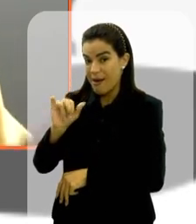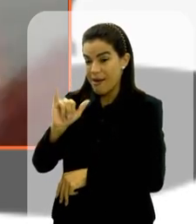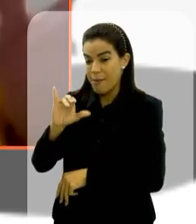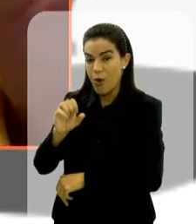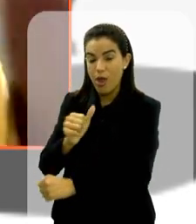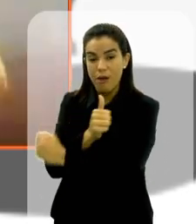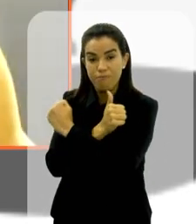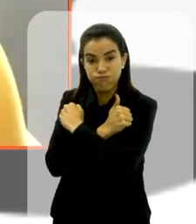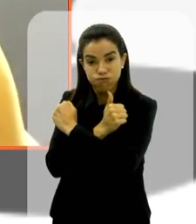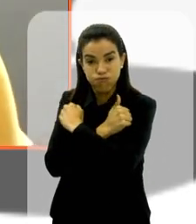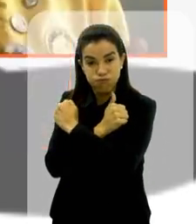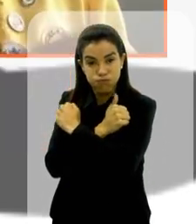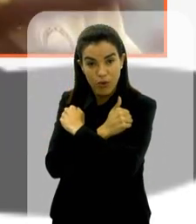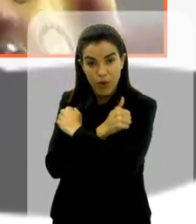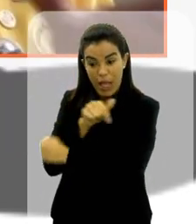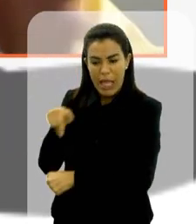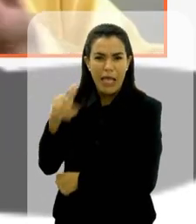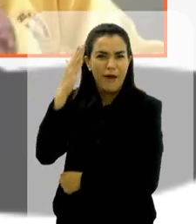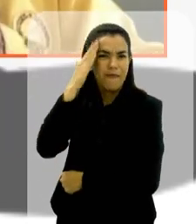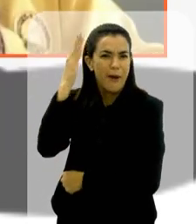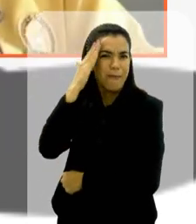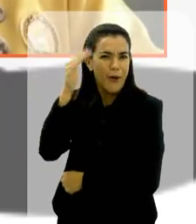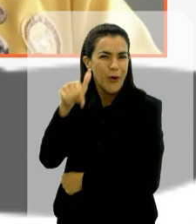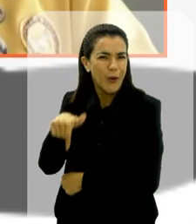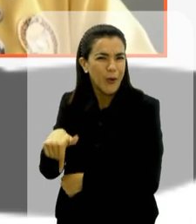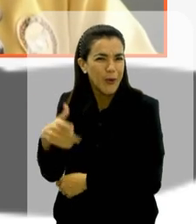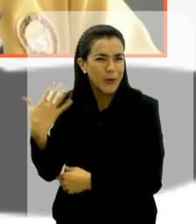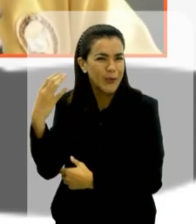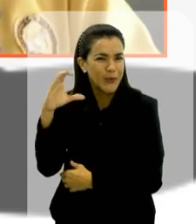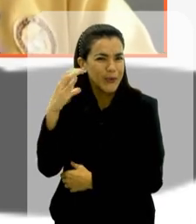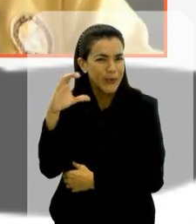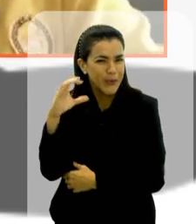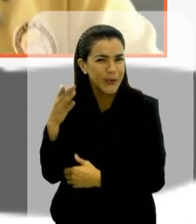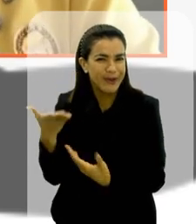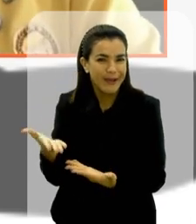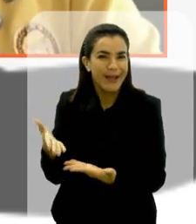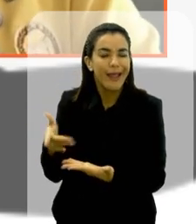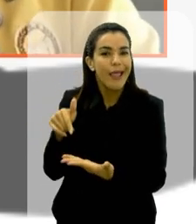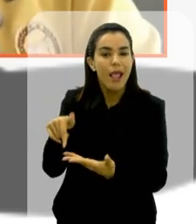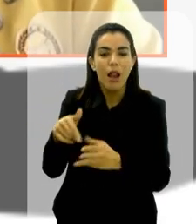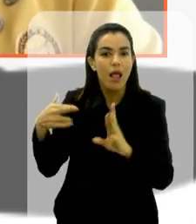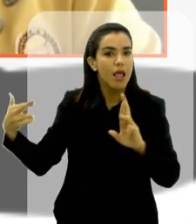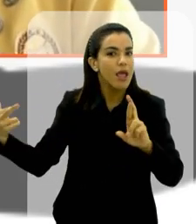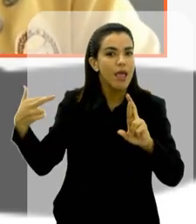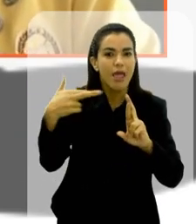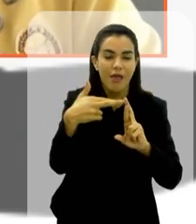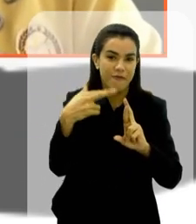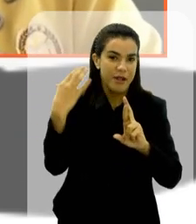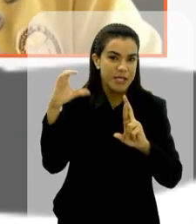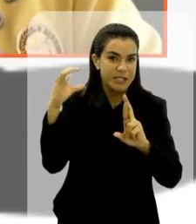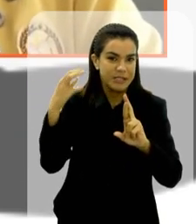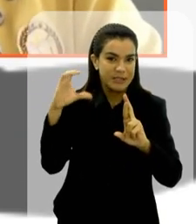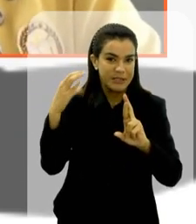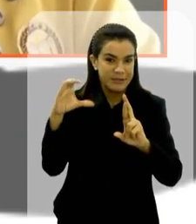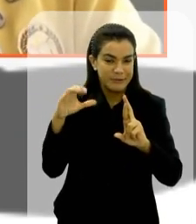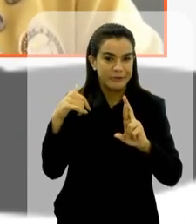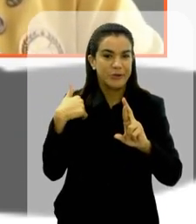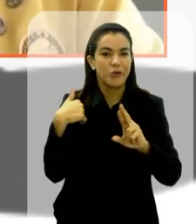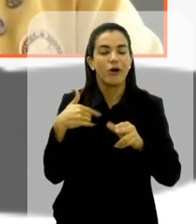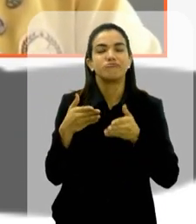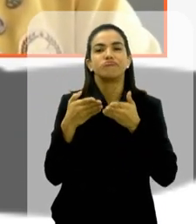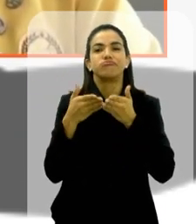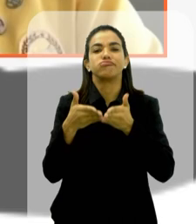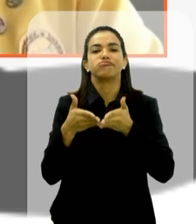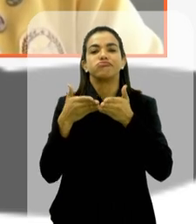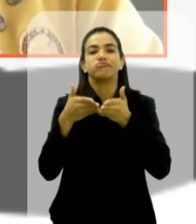Araribóia, que passou. E esse é famoso aqui, né? Ele é uma espécie de. Ele é a referência de Niterói. Quando nós chegamos de